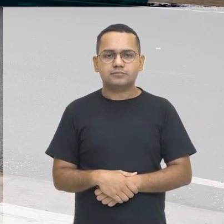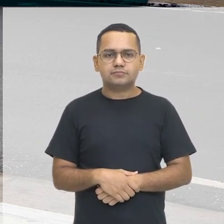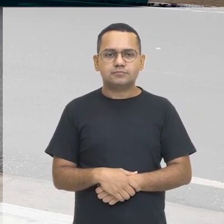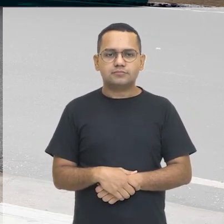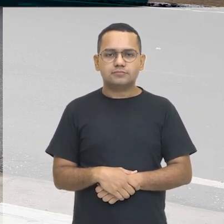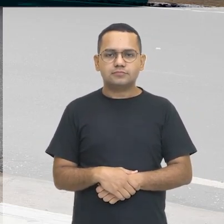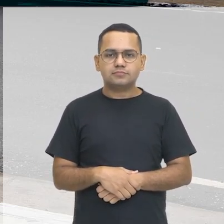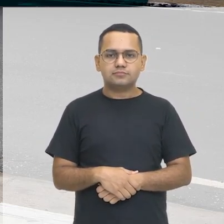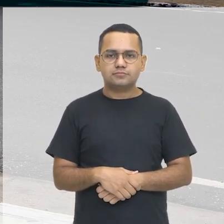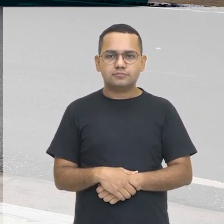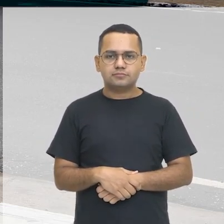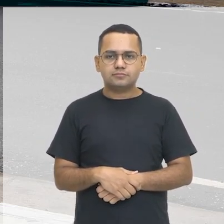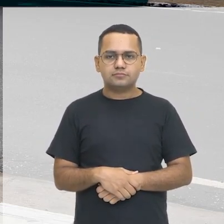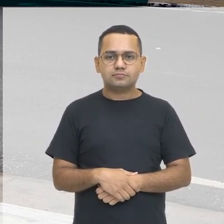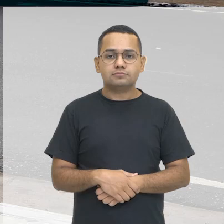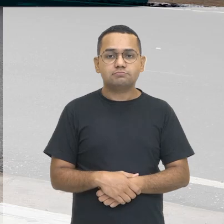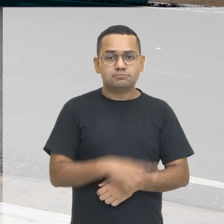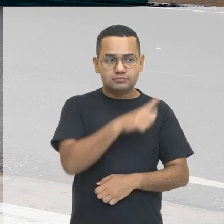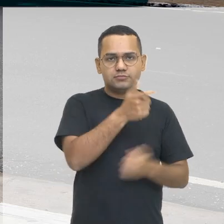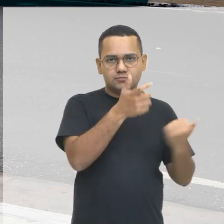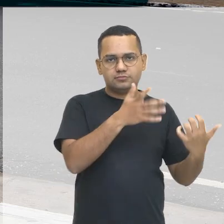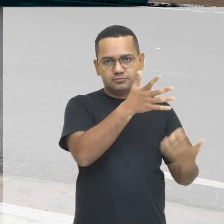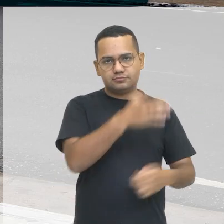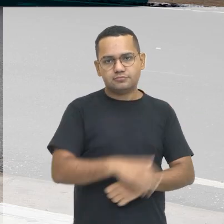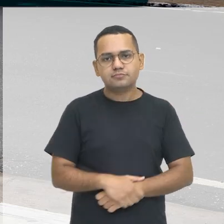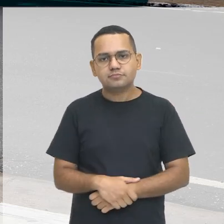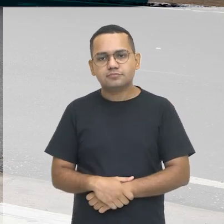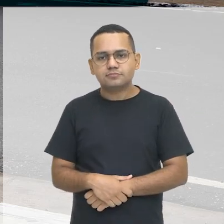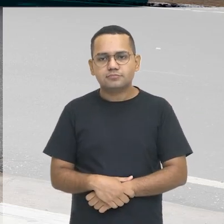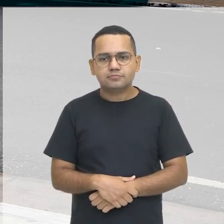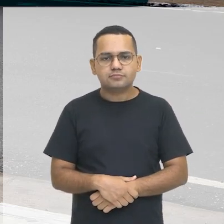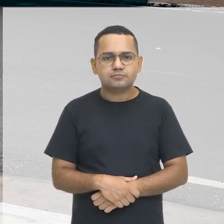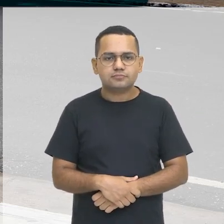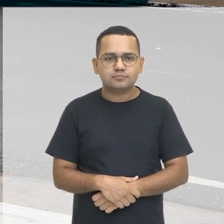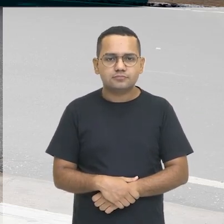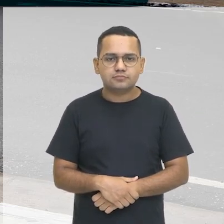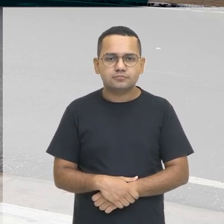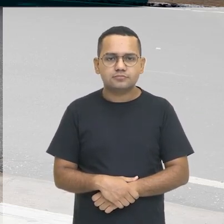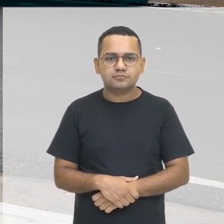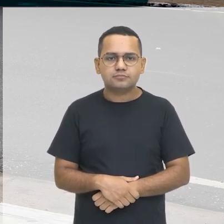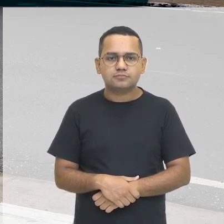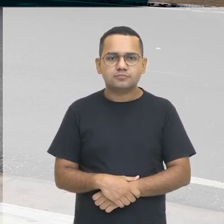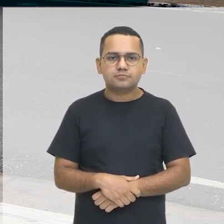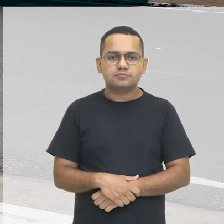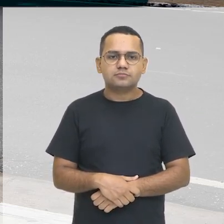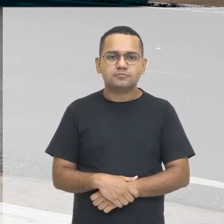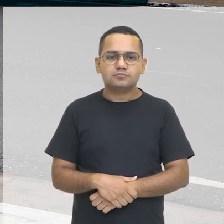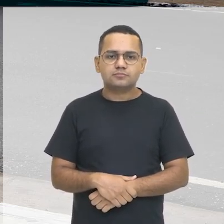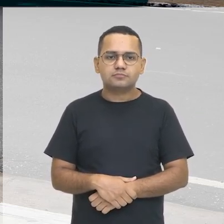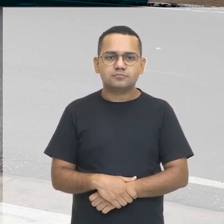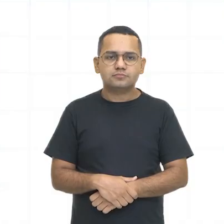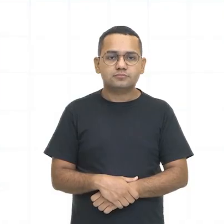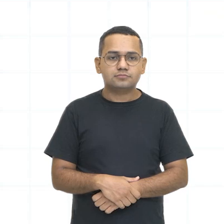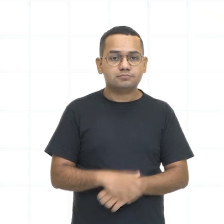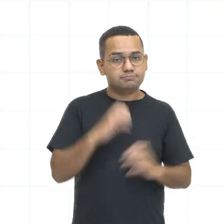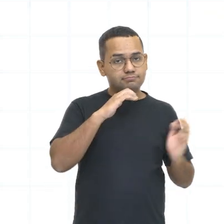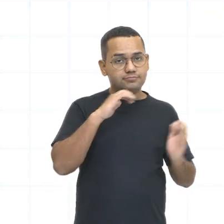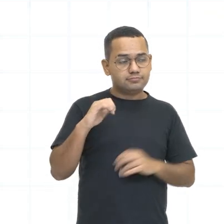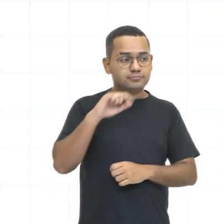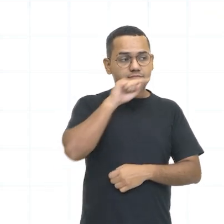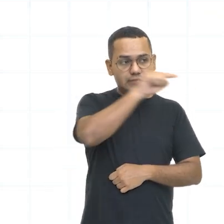eu acho que eu já falei do Ray Campos, que ele é conhecido como Raiz, certo? Agora nós vamos falar sobre o hip hop aqui em